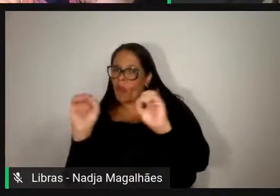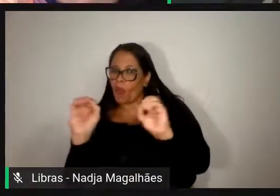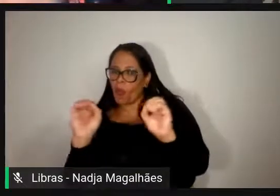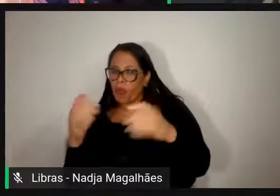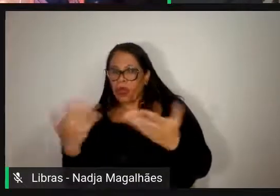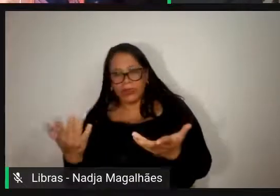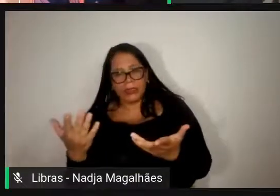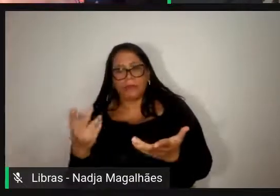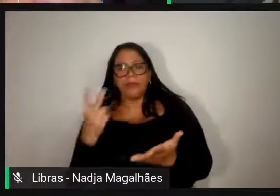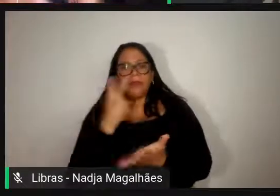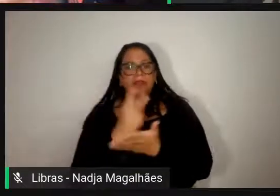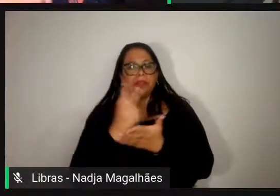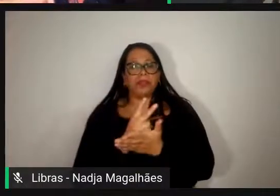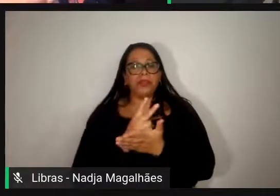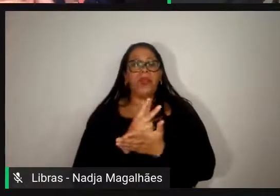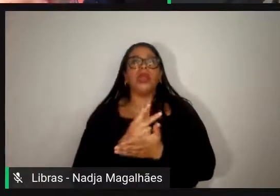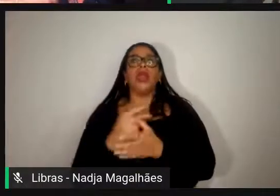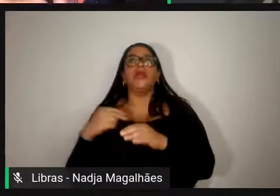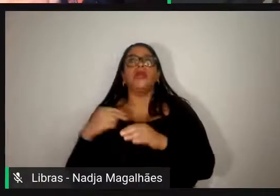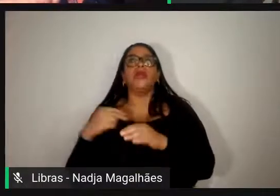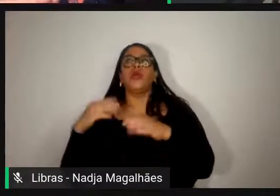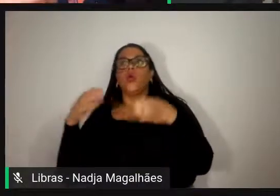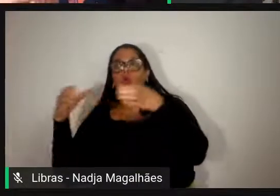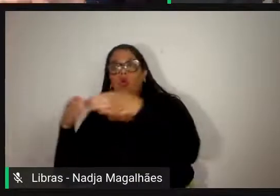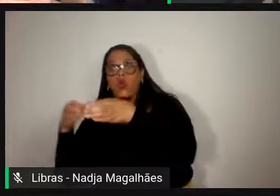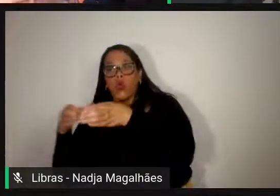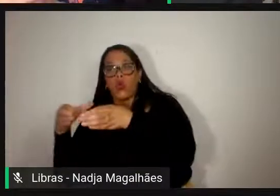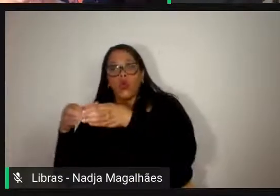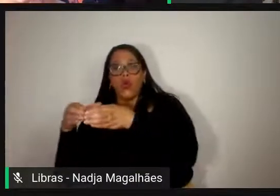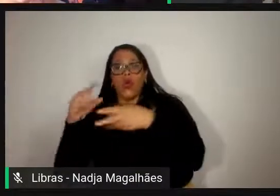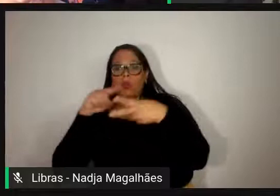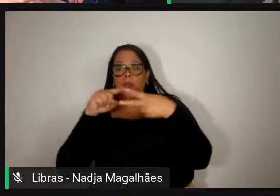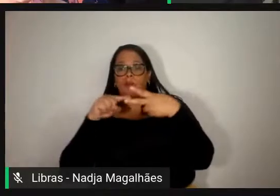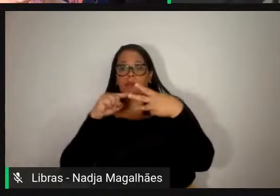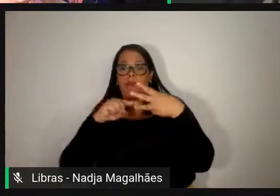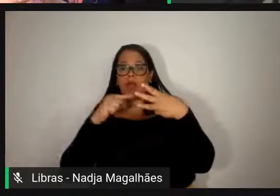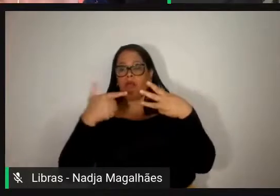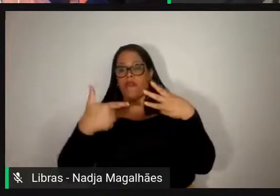né, mesmo que seja mínima. Tem um grupo de 24